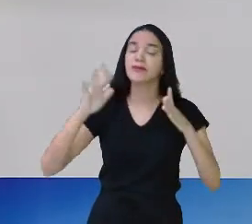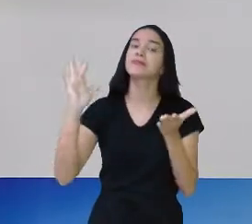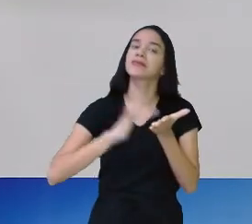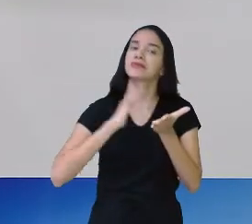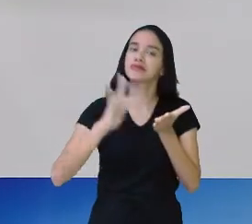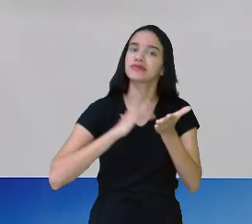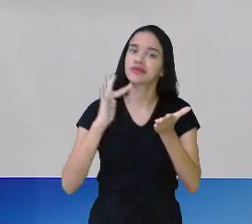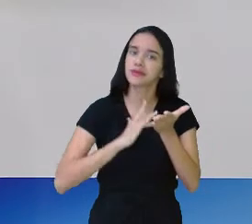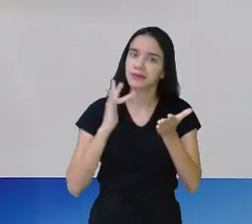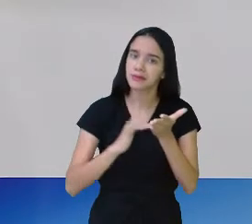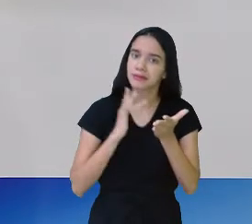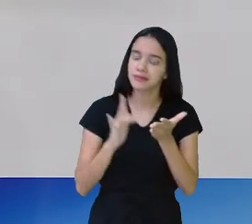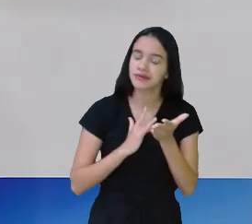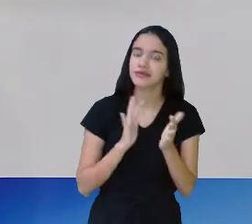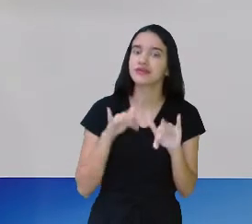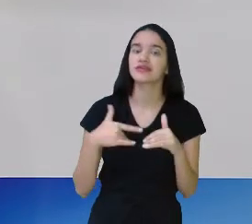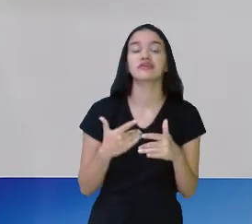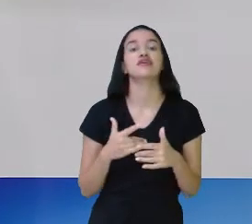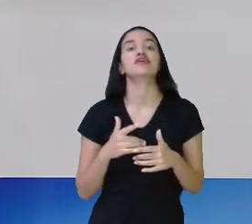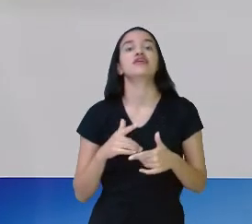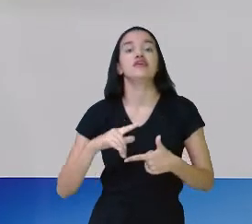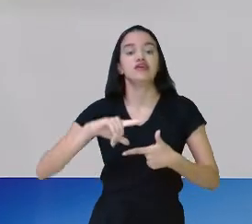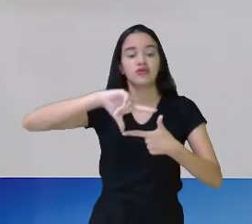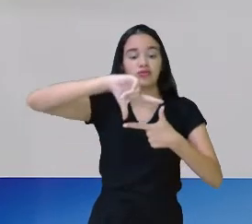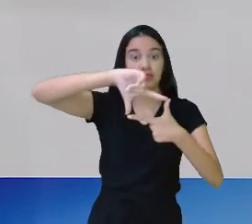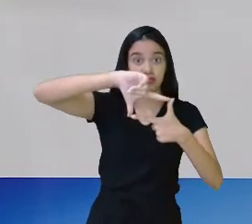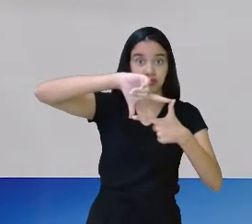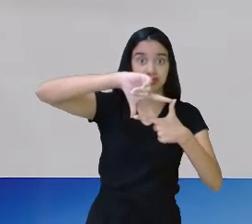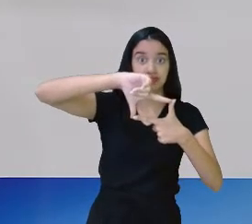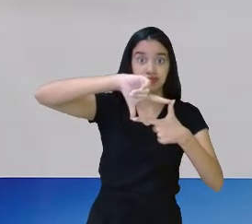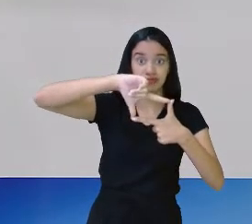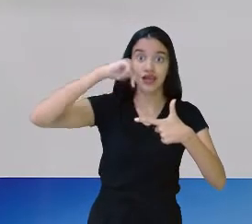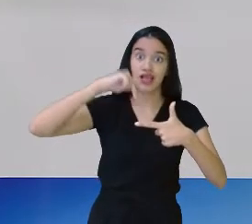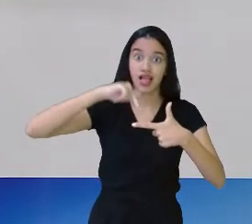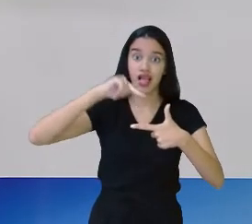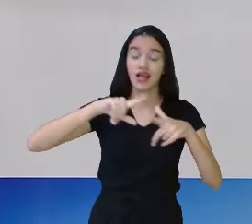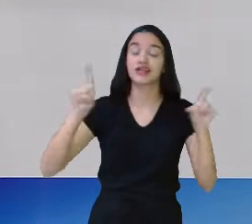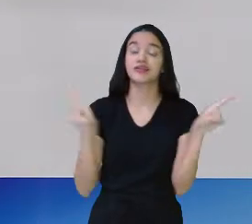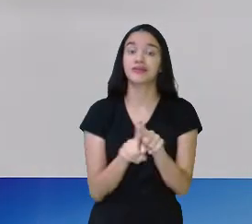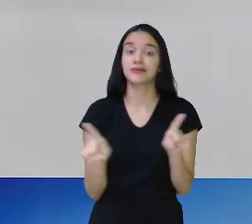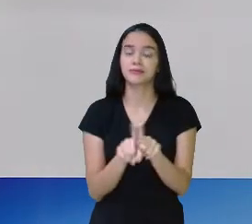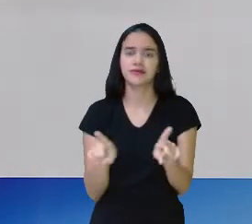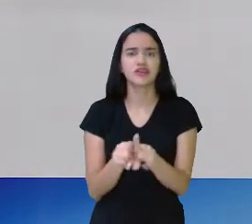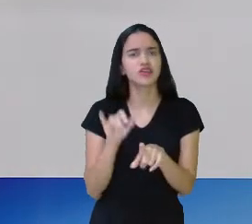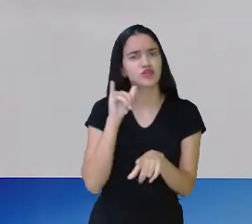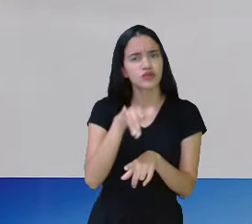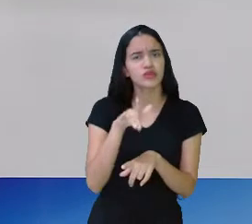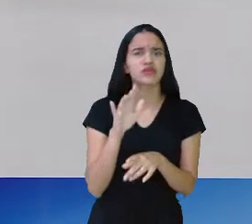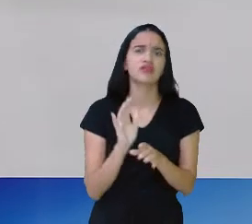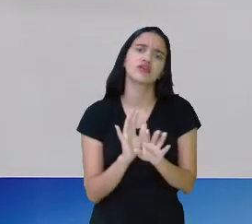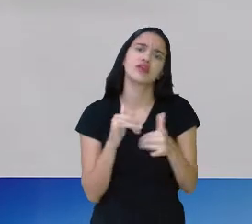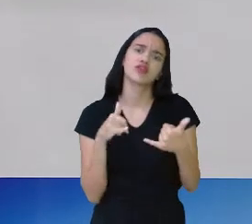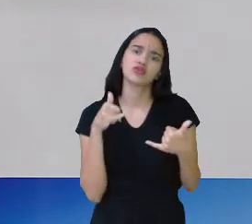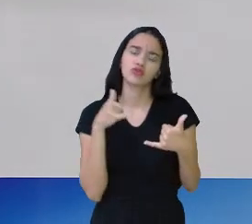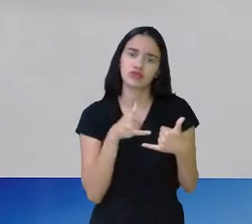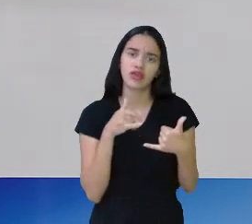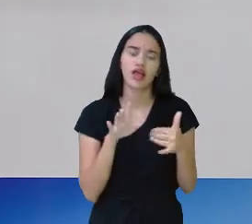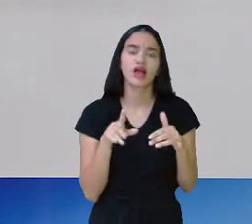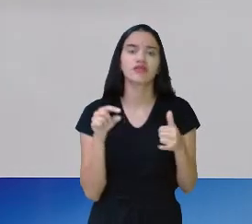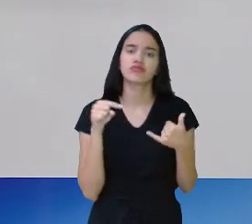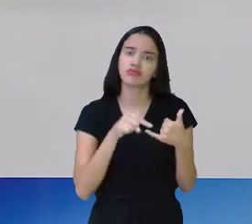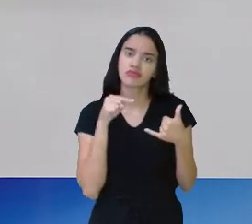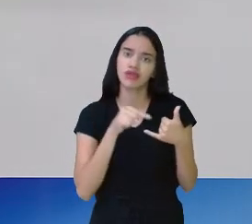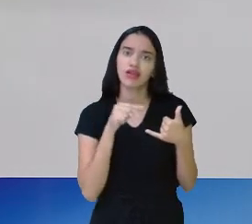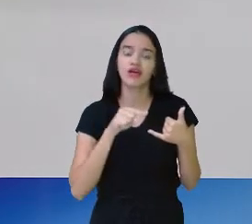tablet, formato retangular também. E se você estiver me assistindo no smartphone,